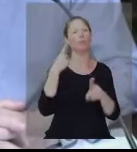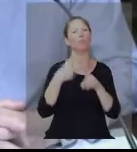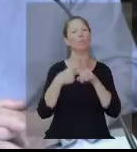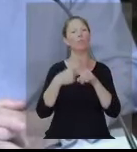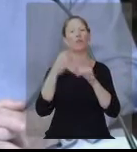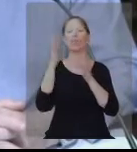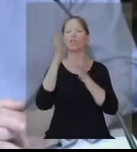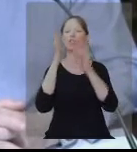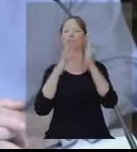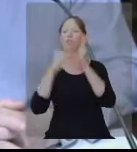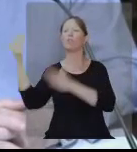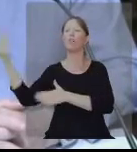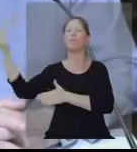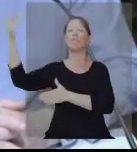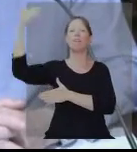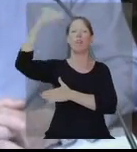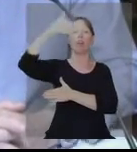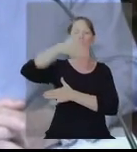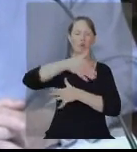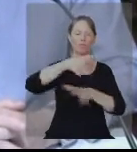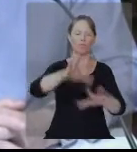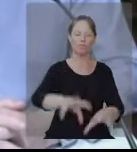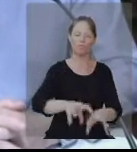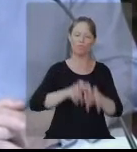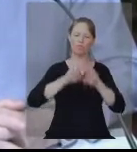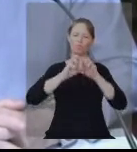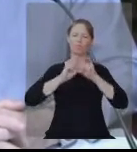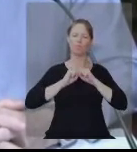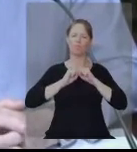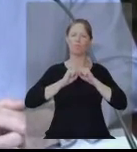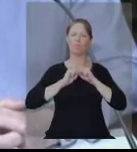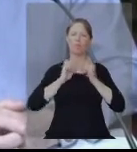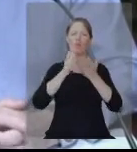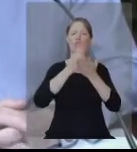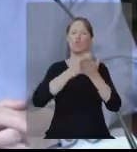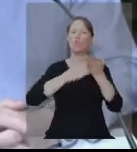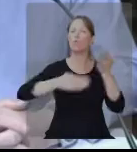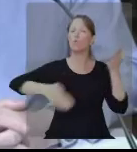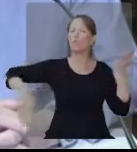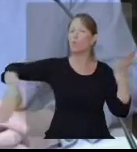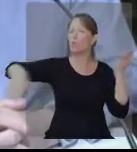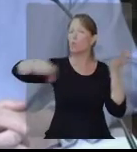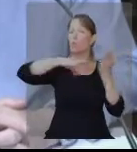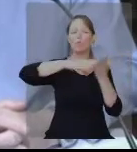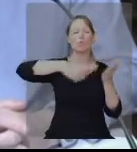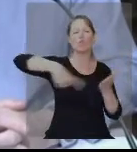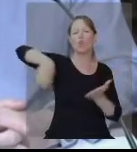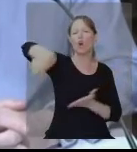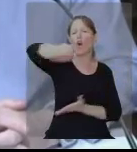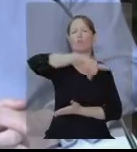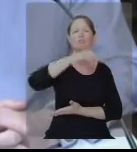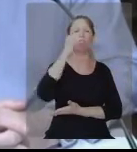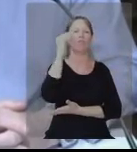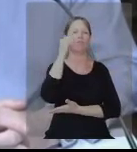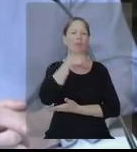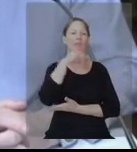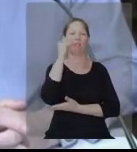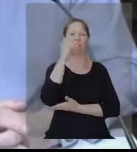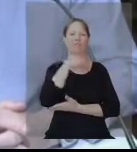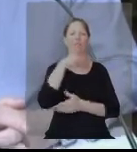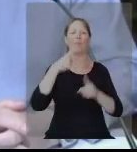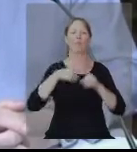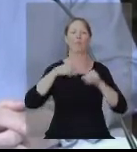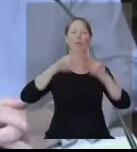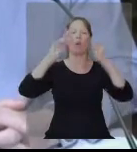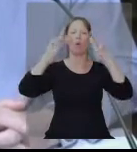veio para assumir as nossas fraquezas, depois que a humanidade caiu em pecado, não há como sair a não